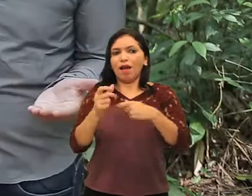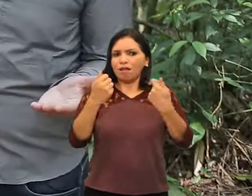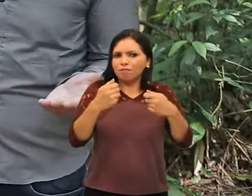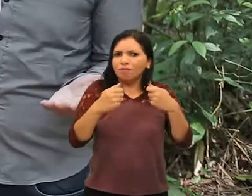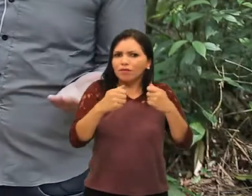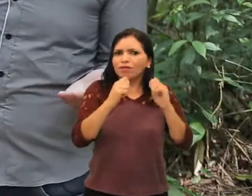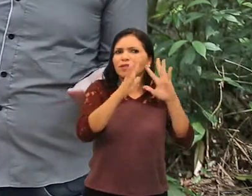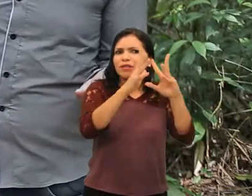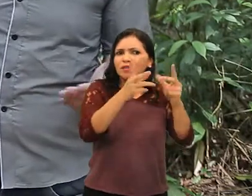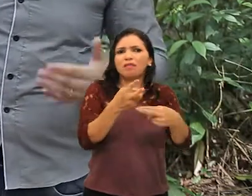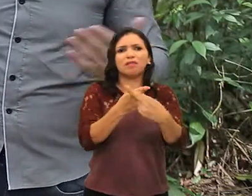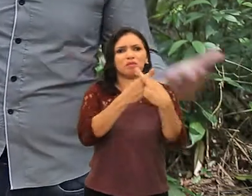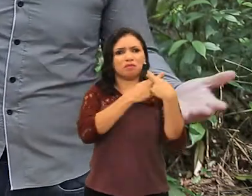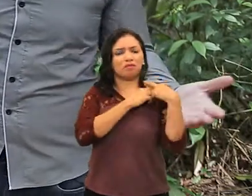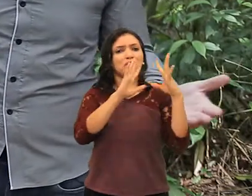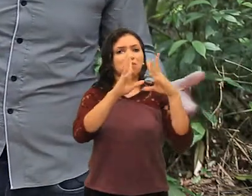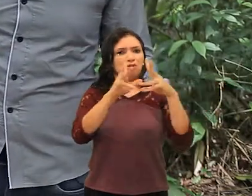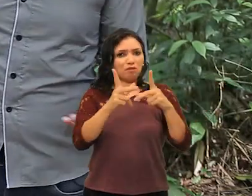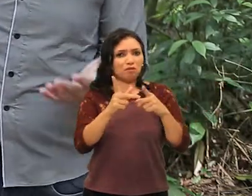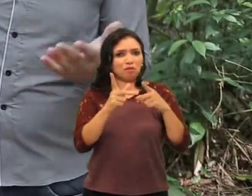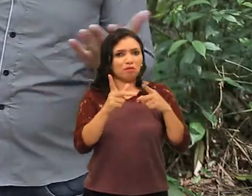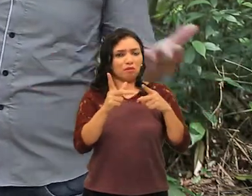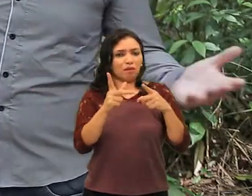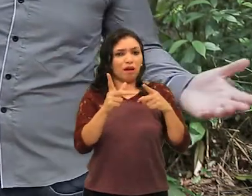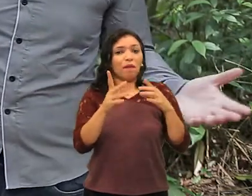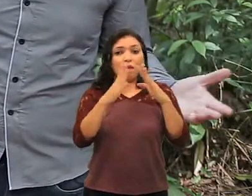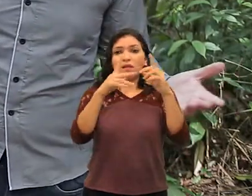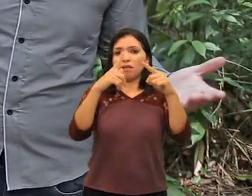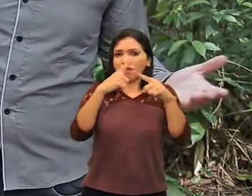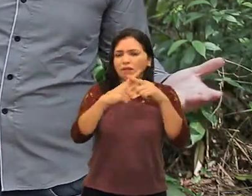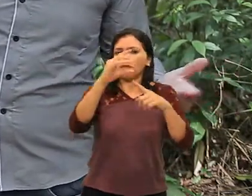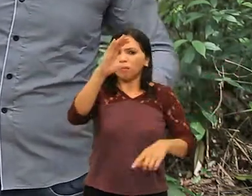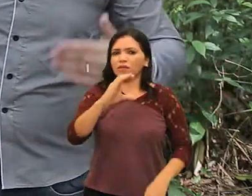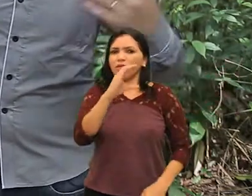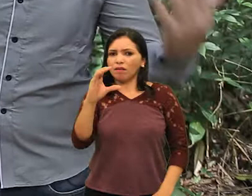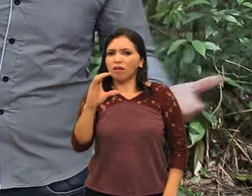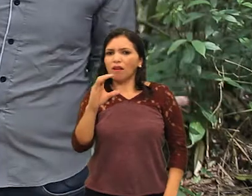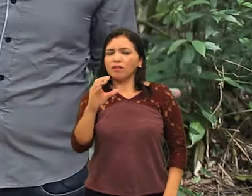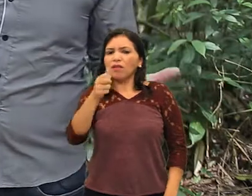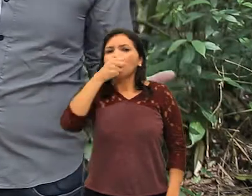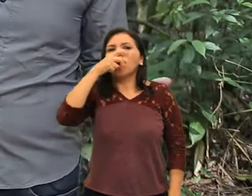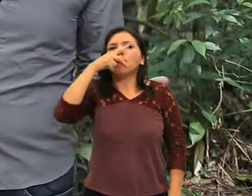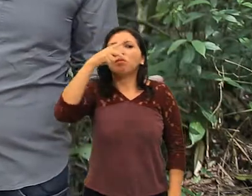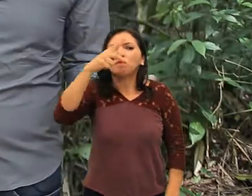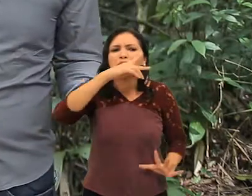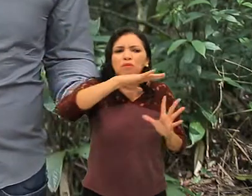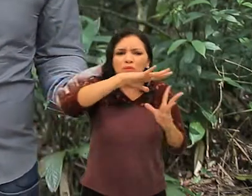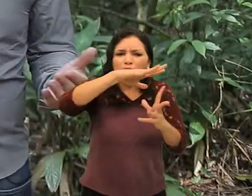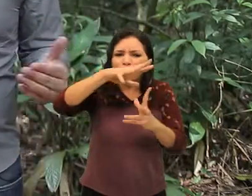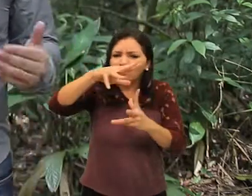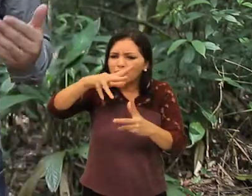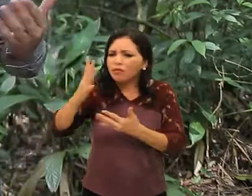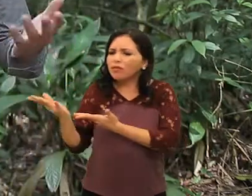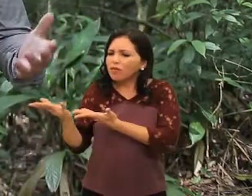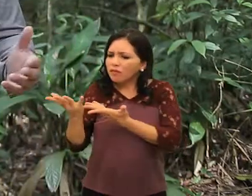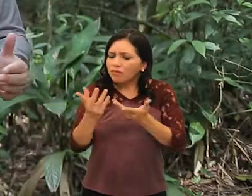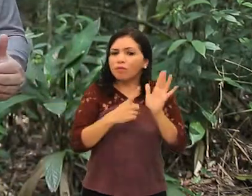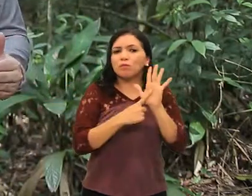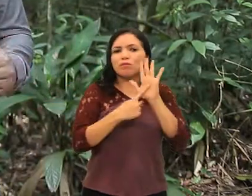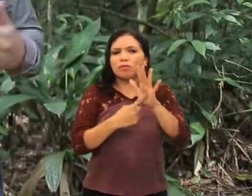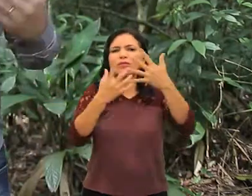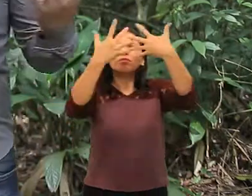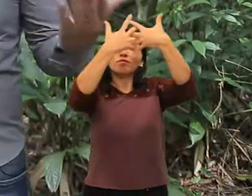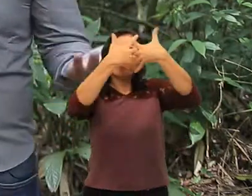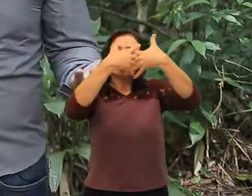não é à toa que a Igreja Católica vem sendo aí essa voz profética no mundo todo e sempre está trazendo essa questão aí para a gente